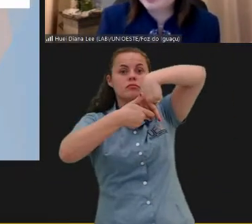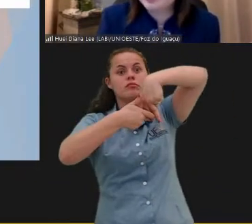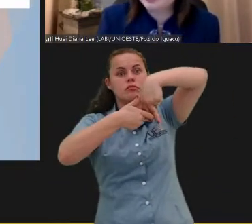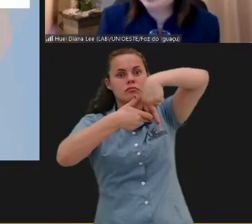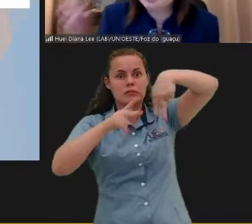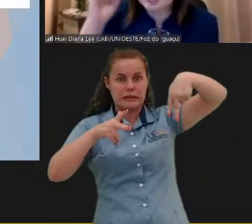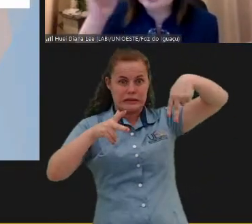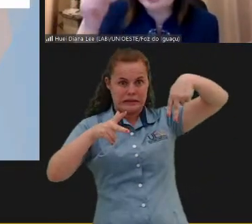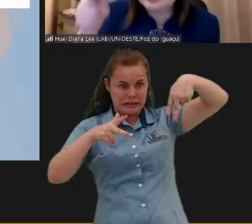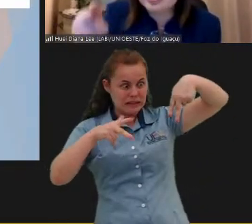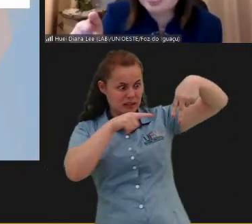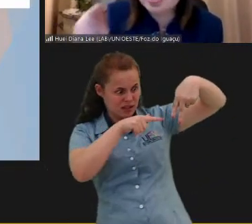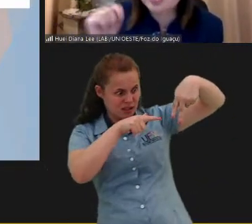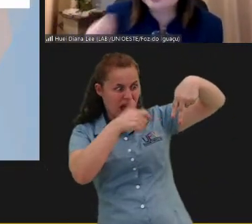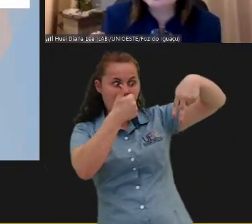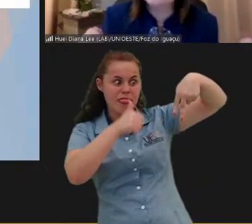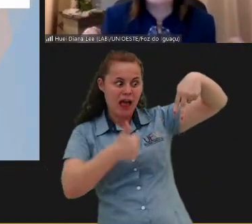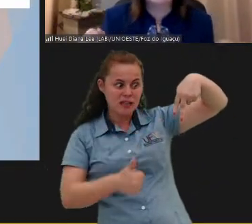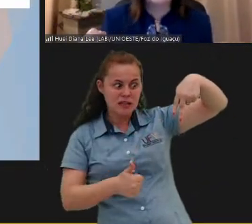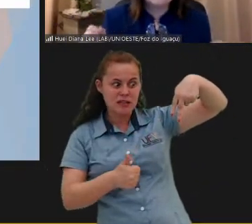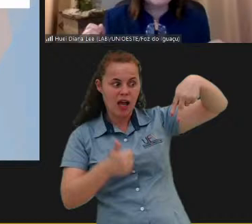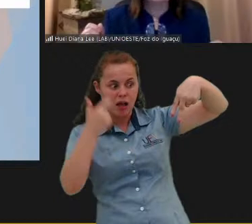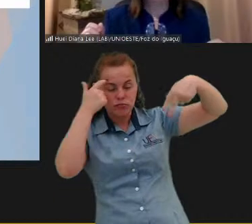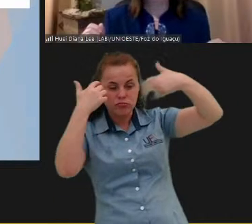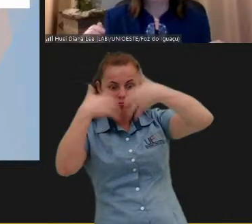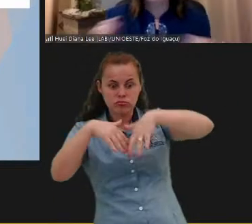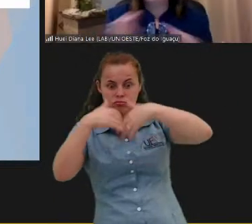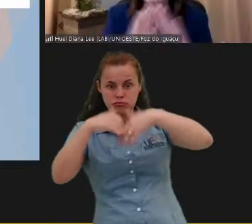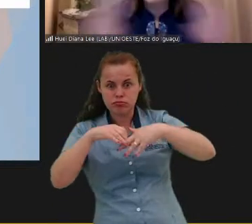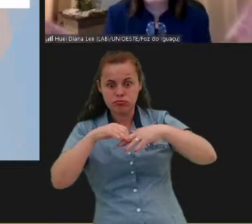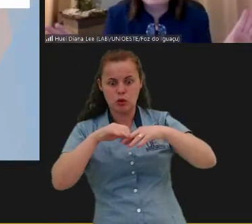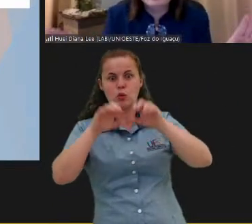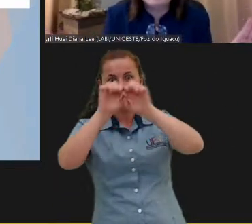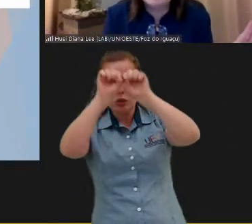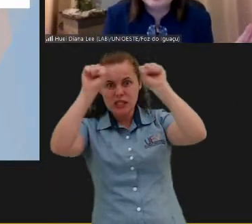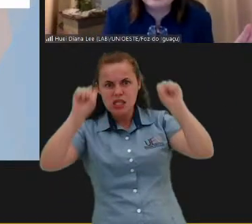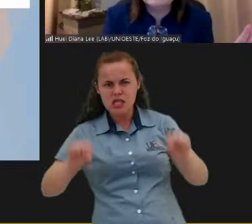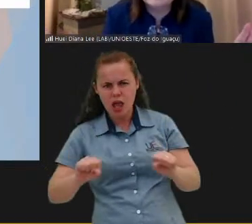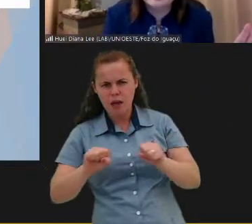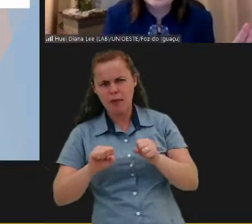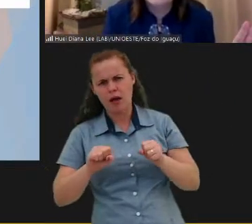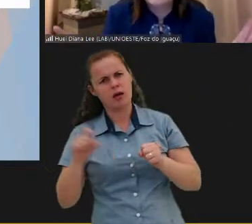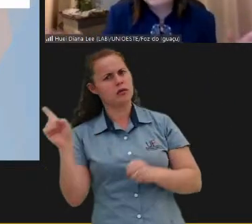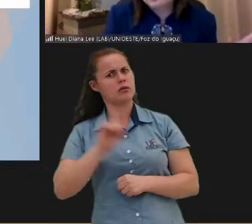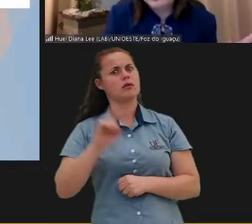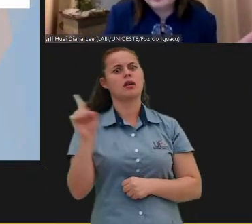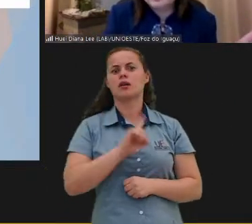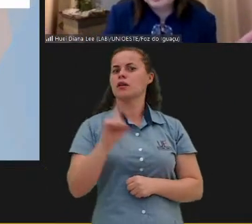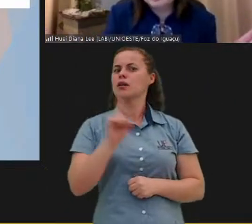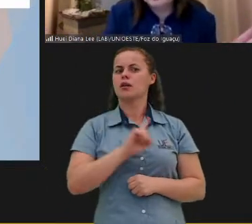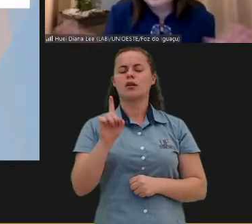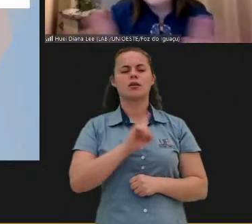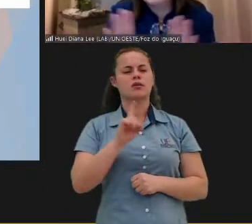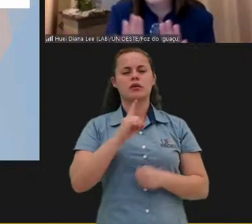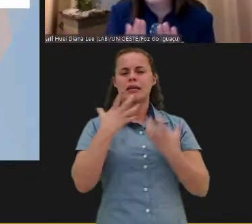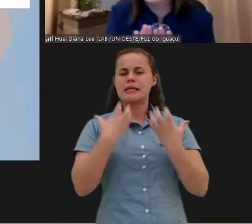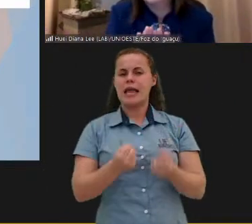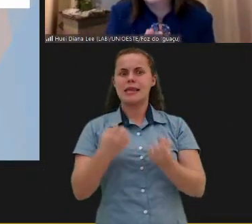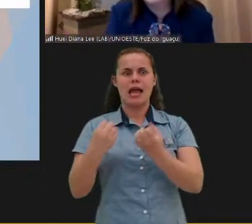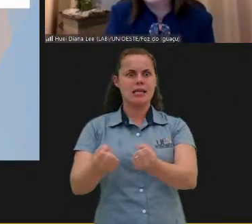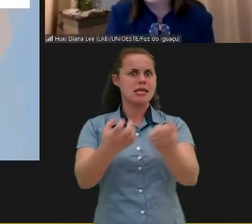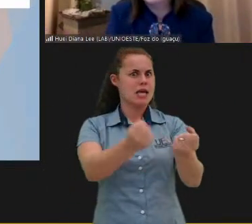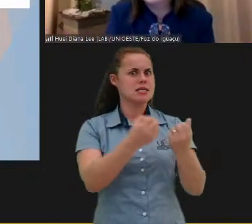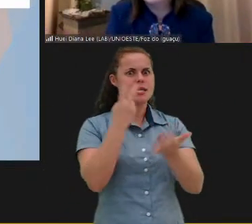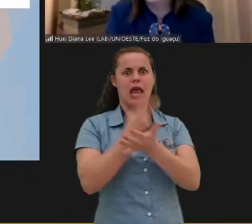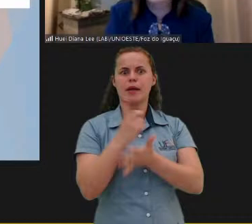deveria fazer isso sem analisar a linha de raciocínio do sistema? Absolutamente não. Por isso que eu também acredito que essa